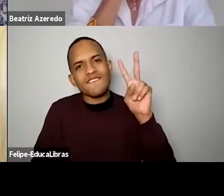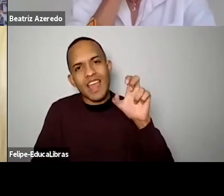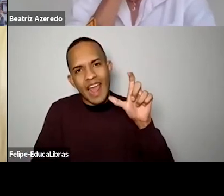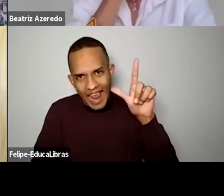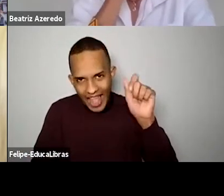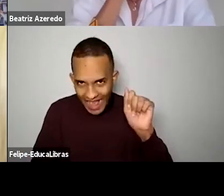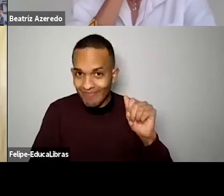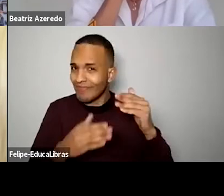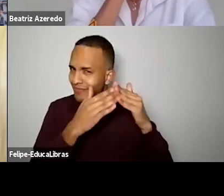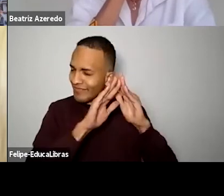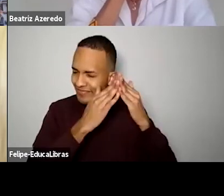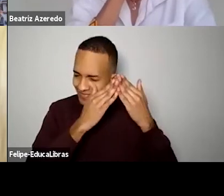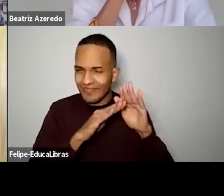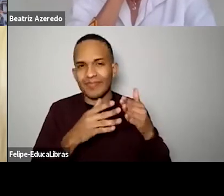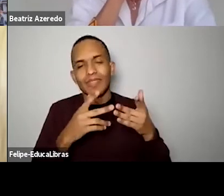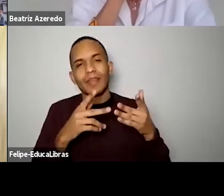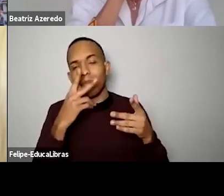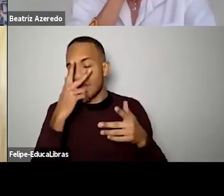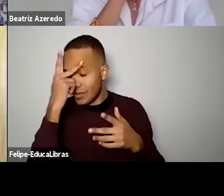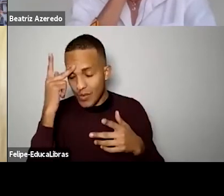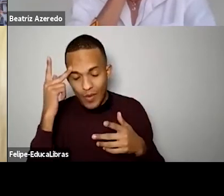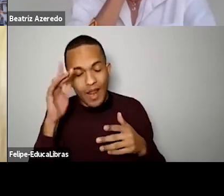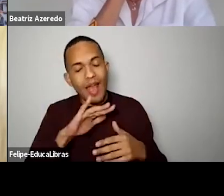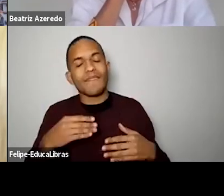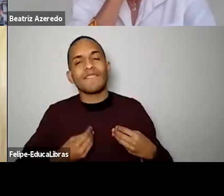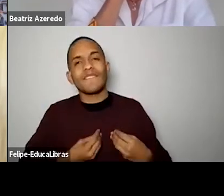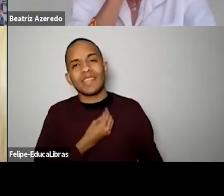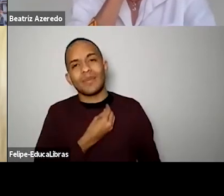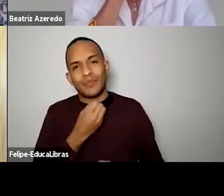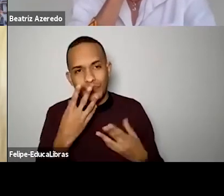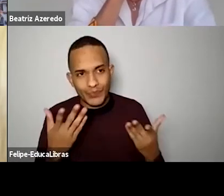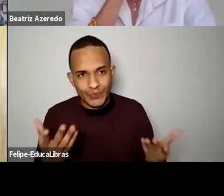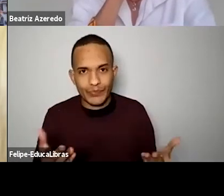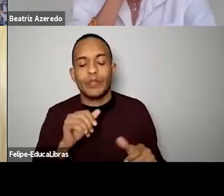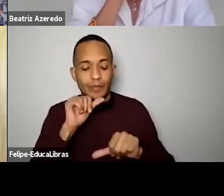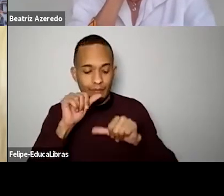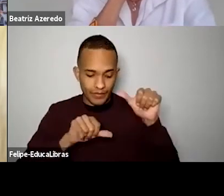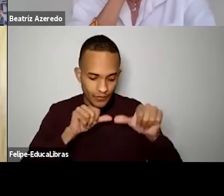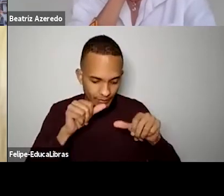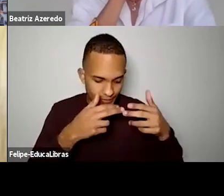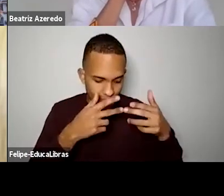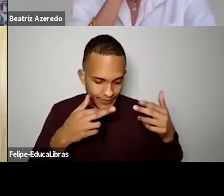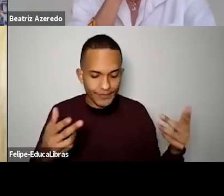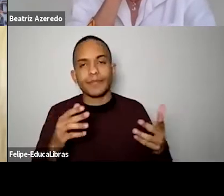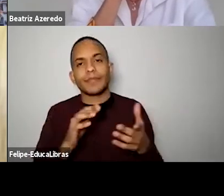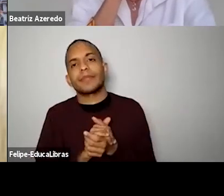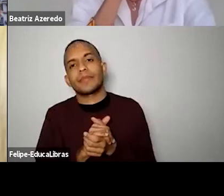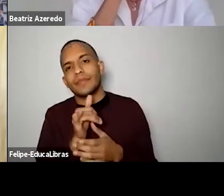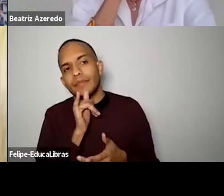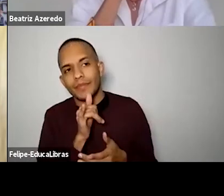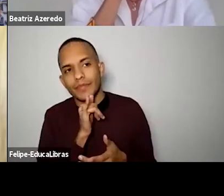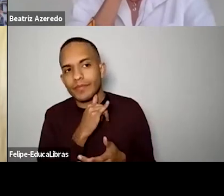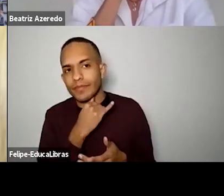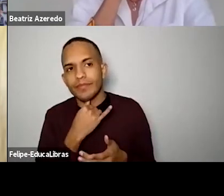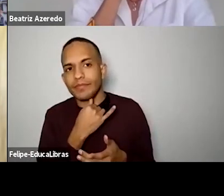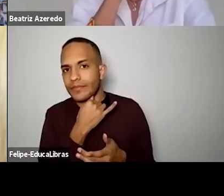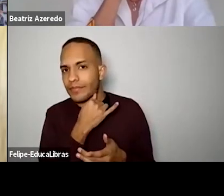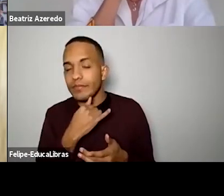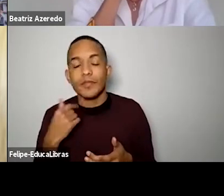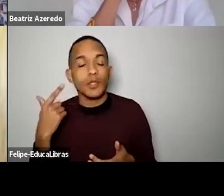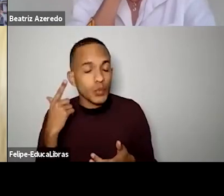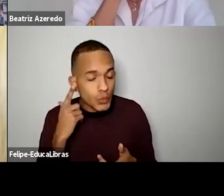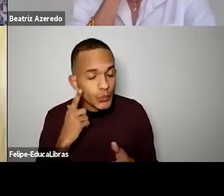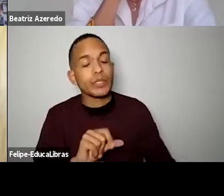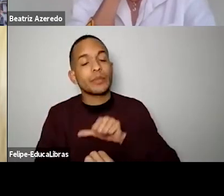dá condições em que o morador seja agente das suas próprias transformações. Essa sua própria transformação é efetivamente conseguir fazer as